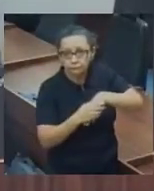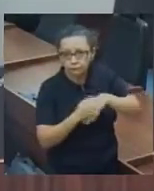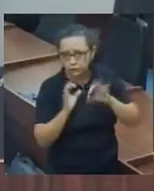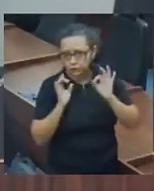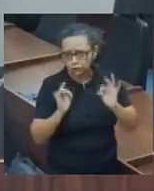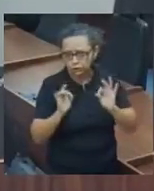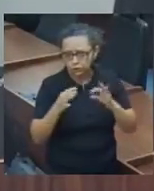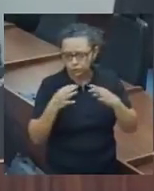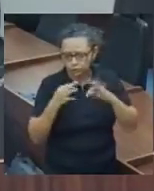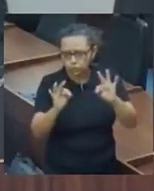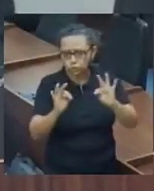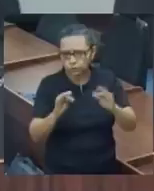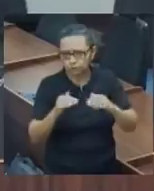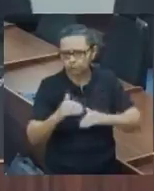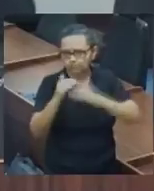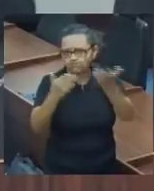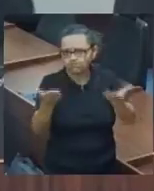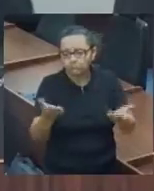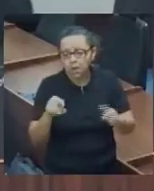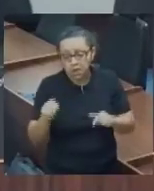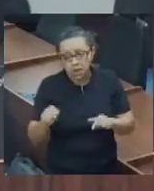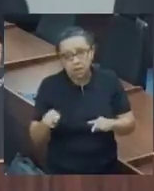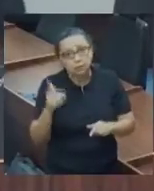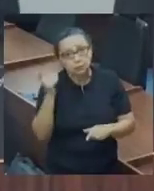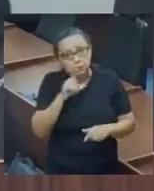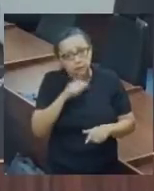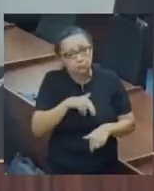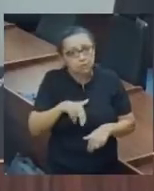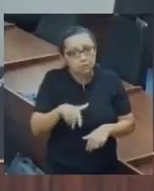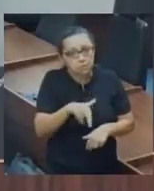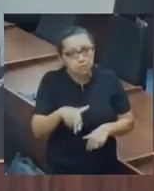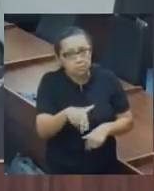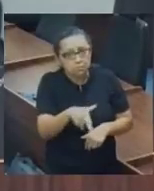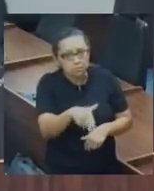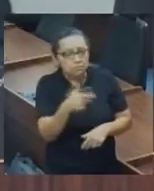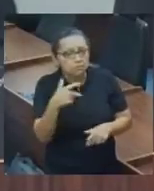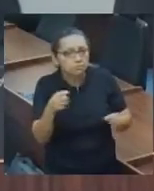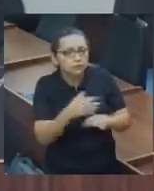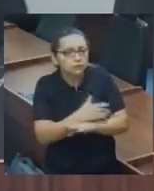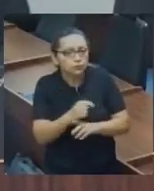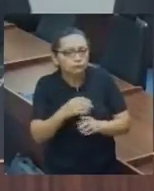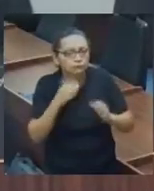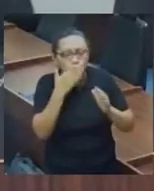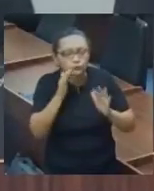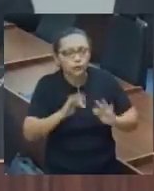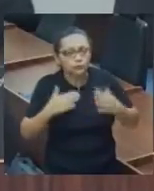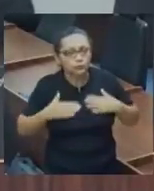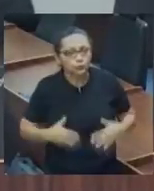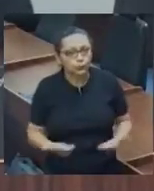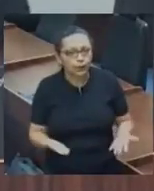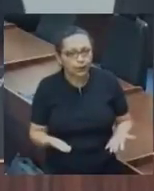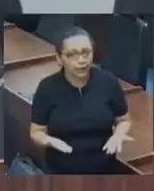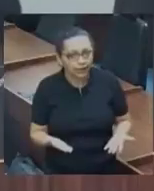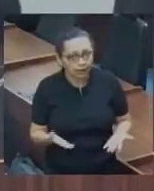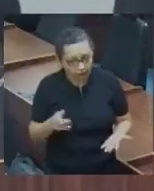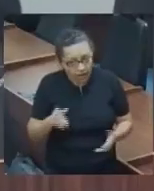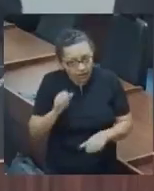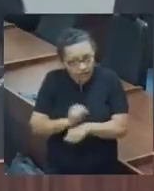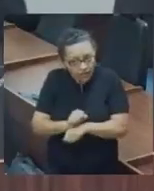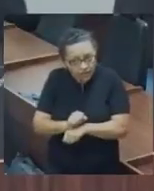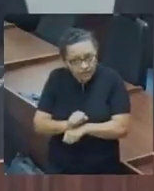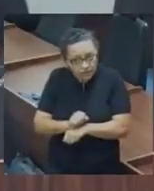sofisticadíssima em razão da qual ela desenvolve plenamente a sua funcionalidade motora é e